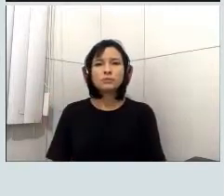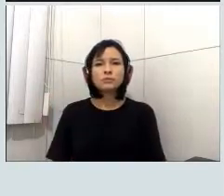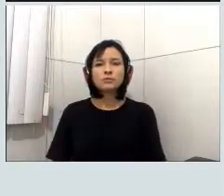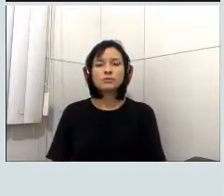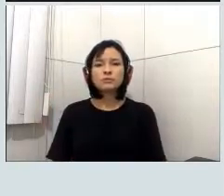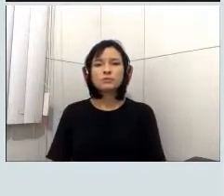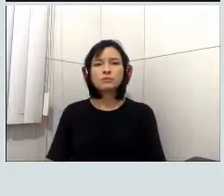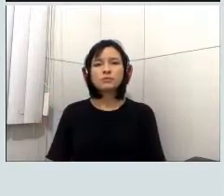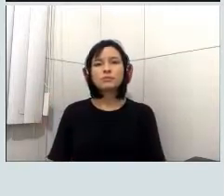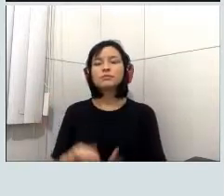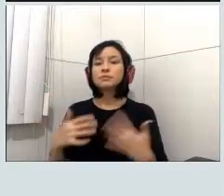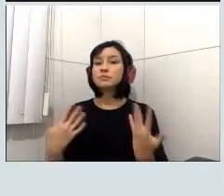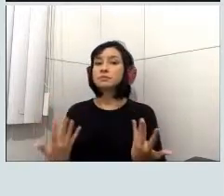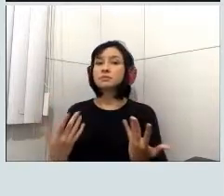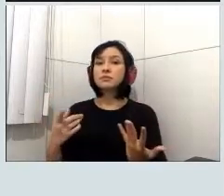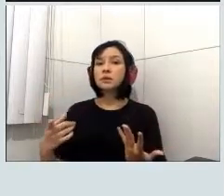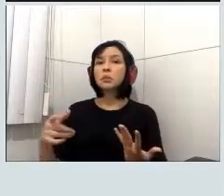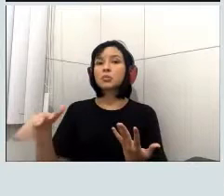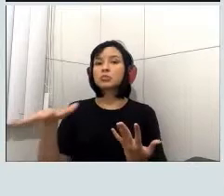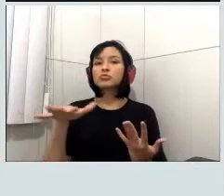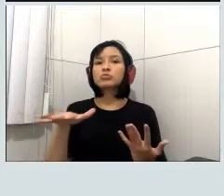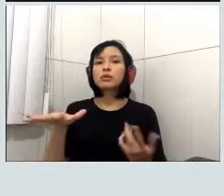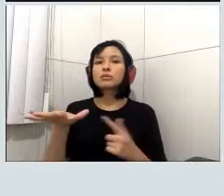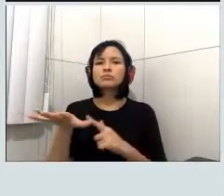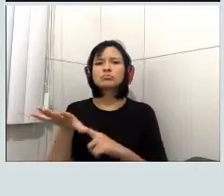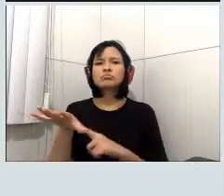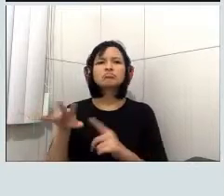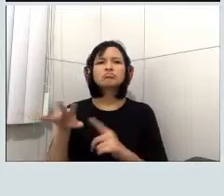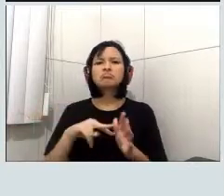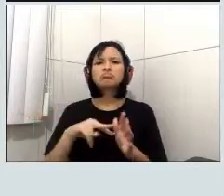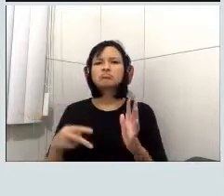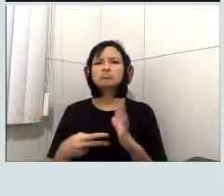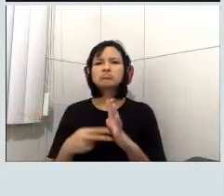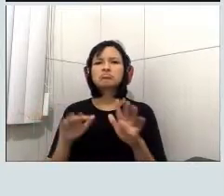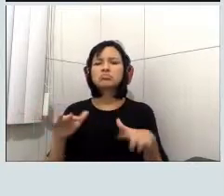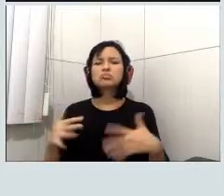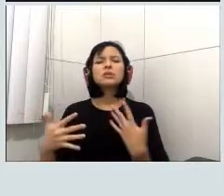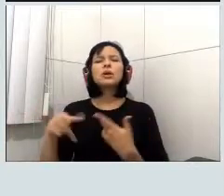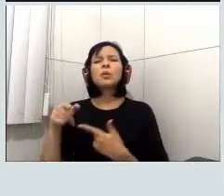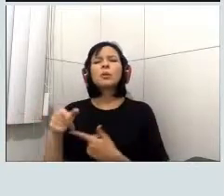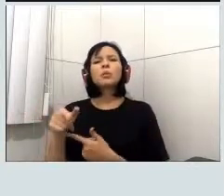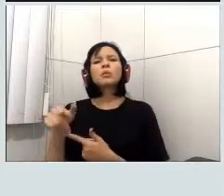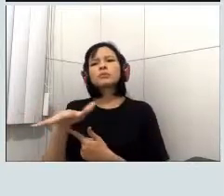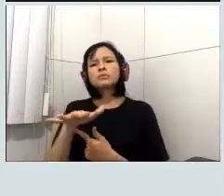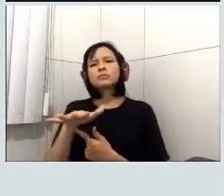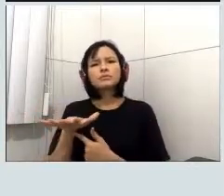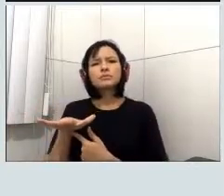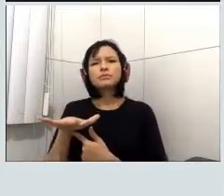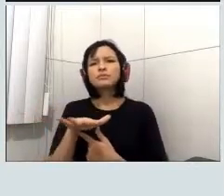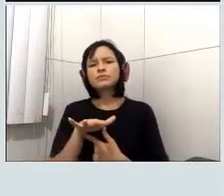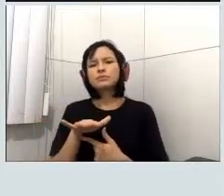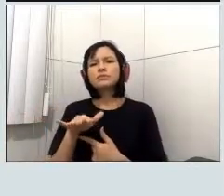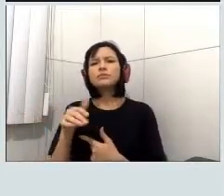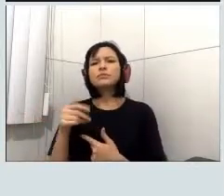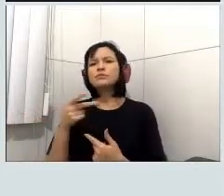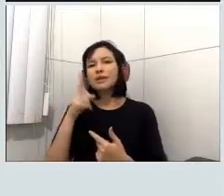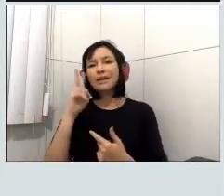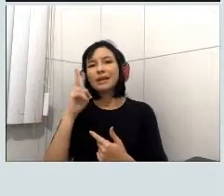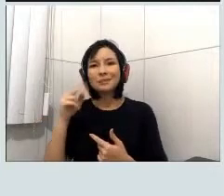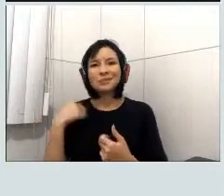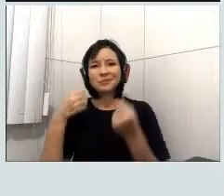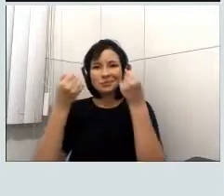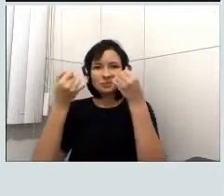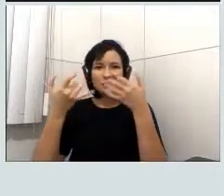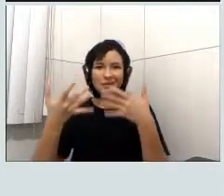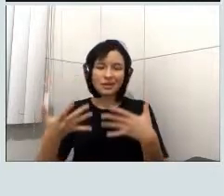E o espaço? Bom, o espaço, lembram que eu falei que não temos como